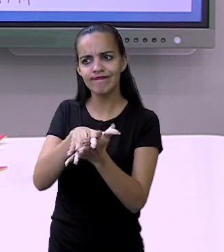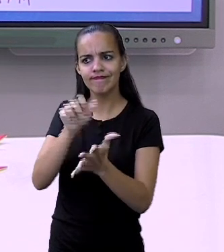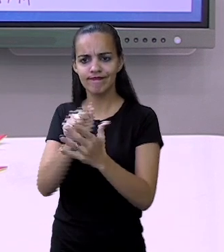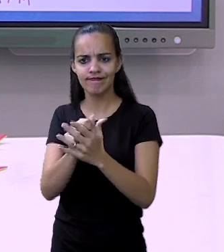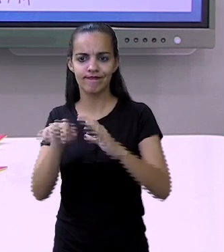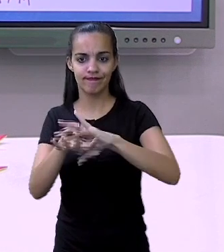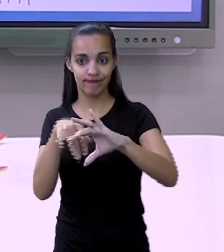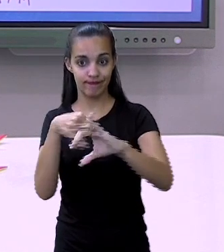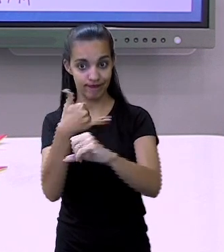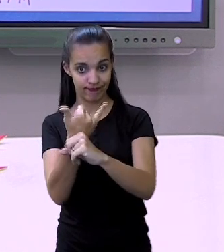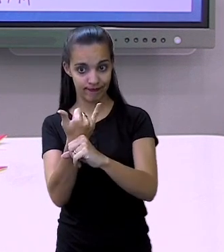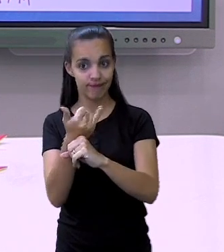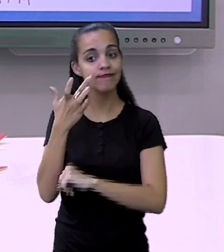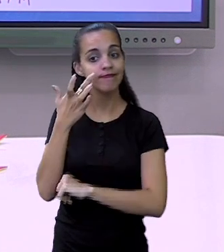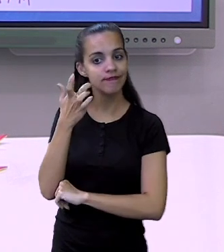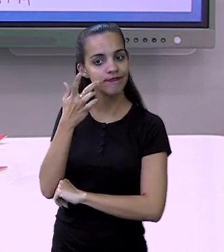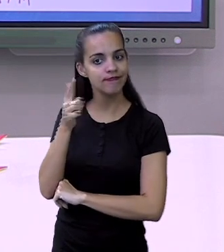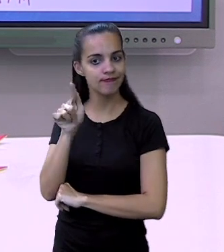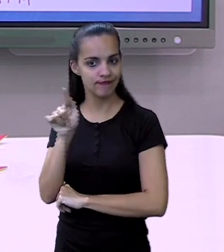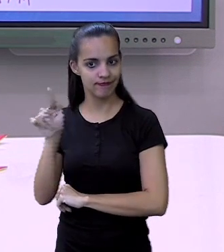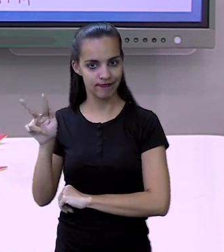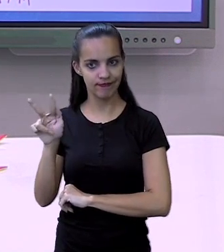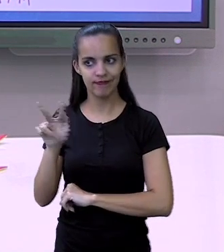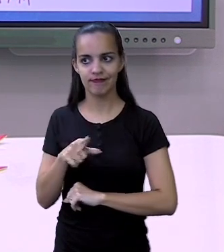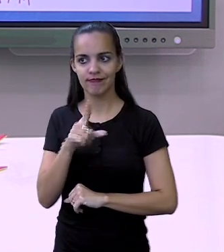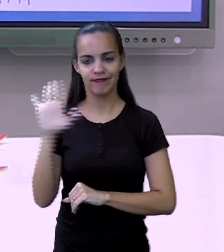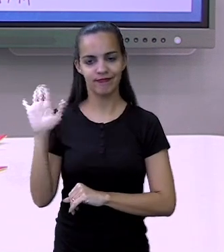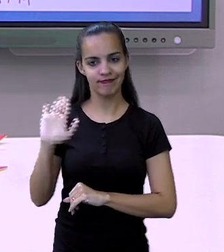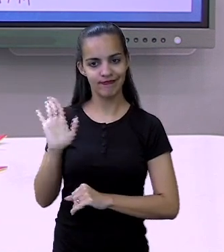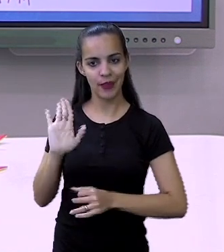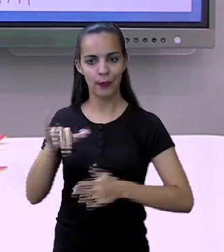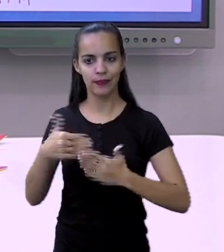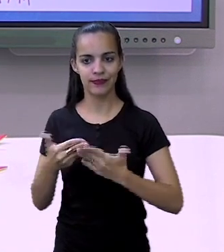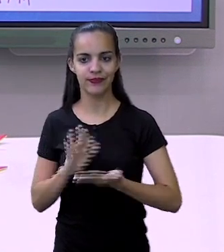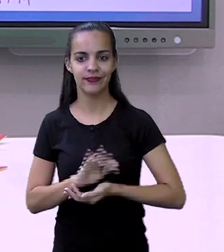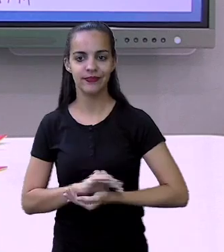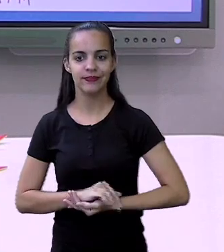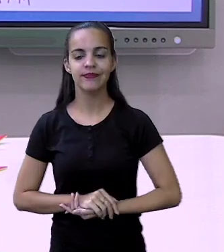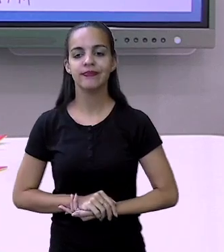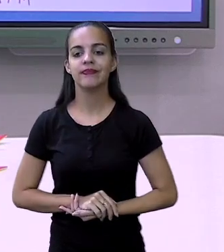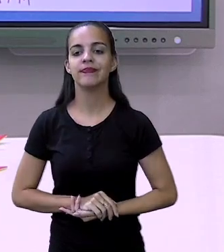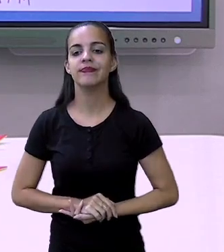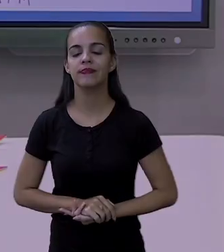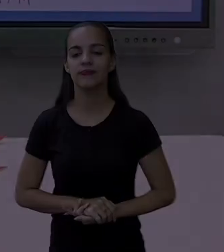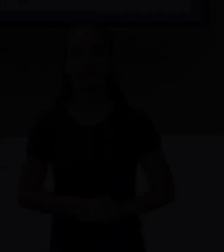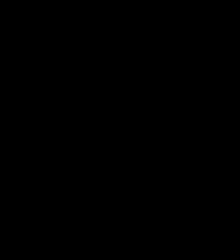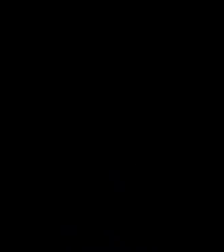inscreva em nosso canal do YouTube SMED-GV. Até a próxima aula. Tchau!